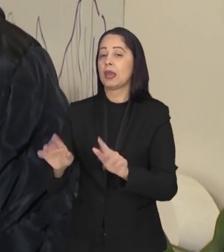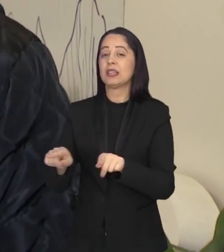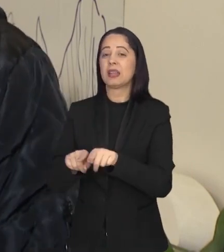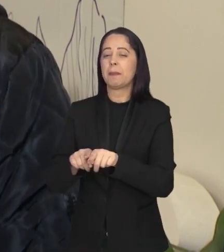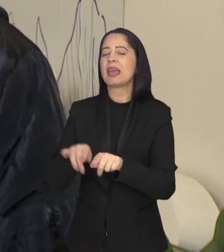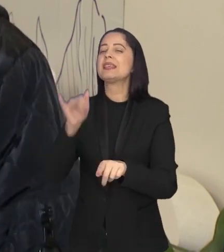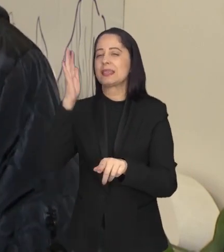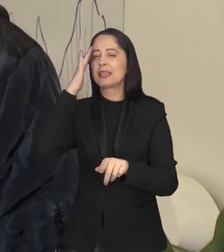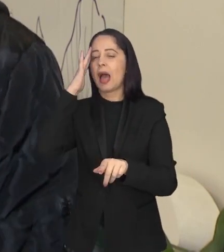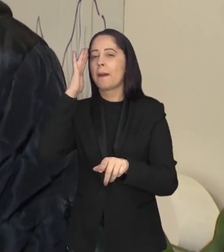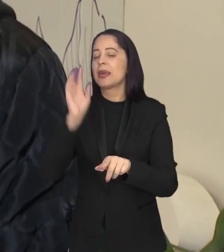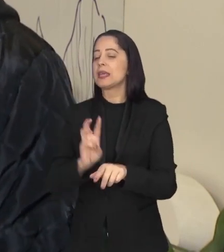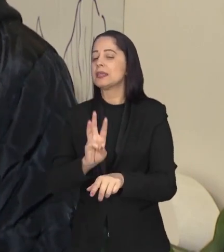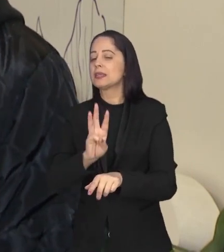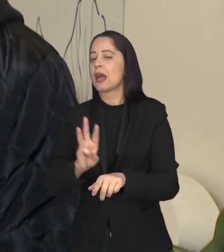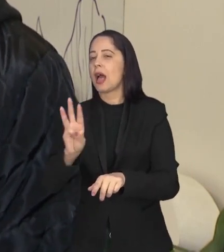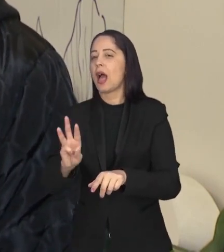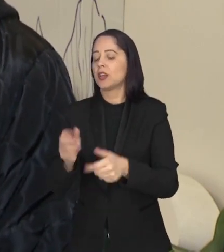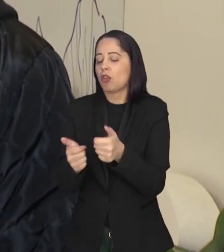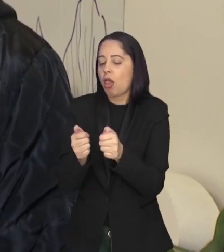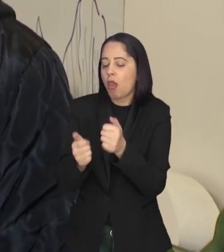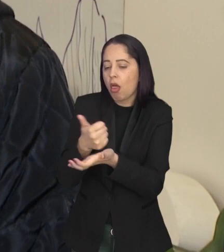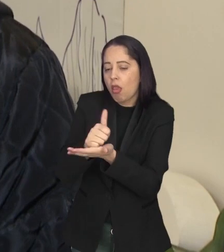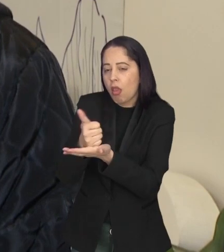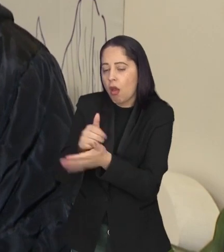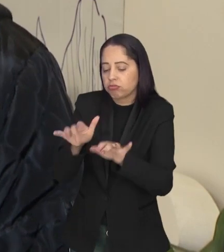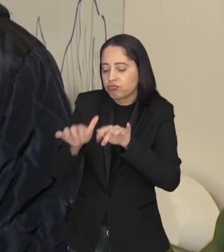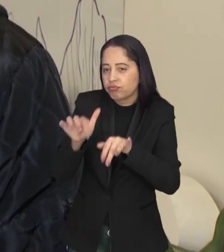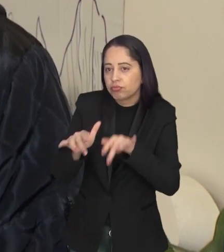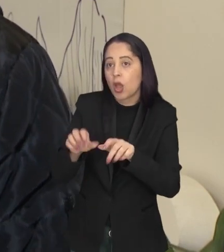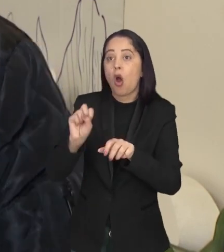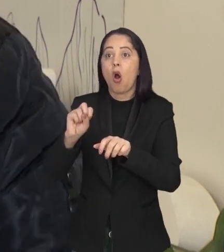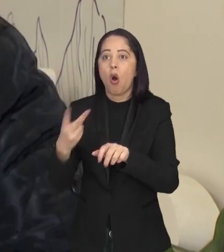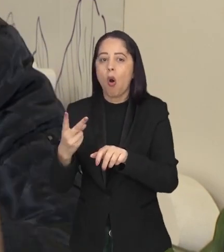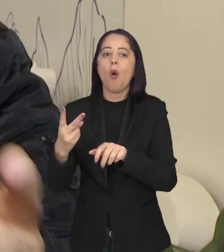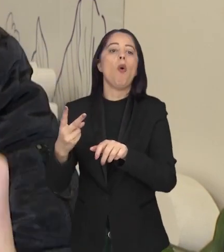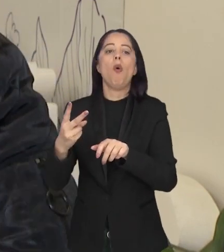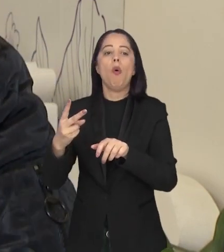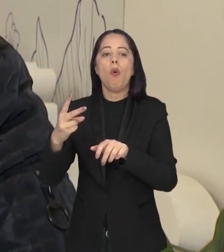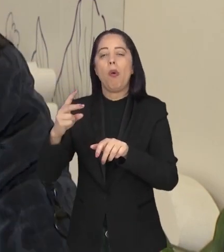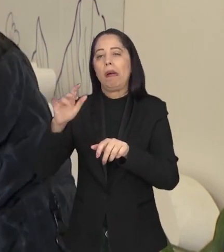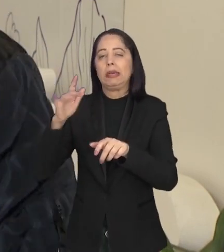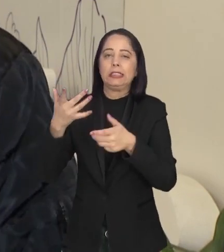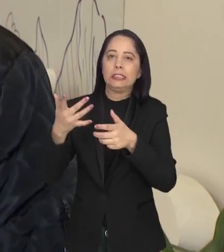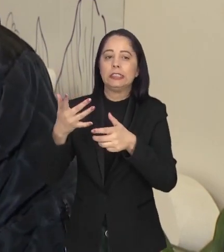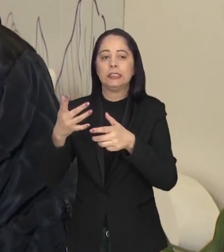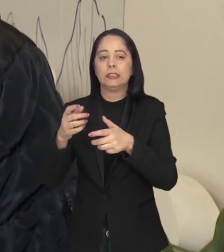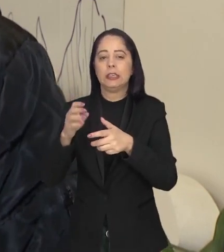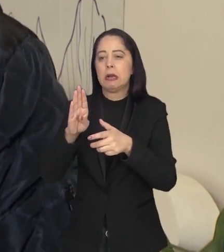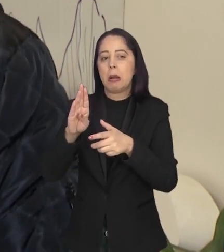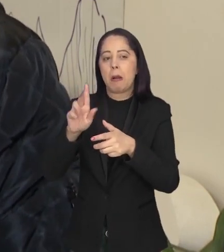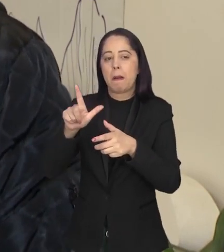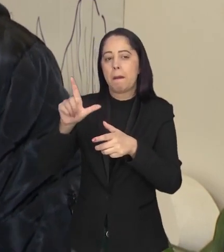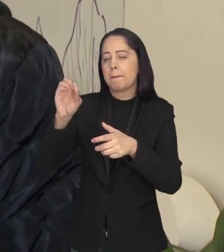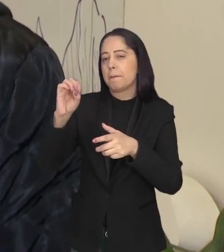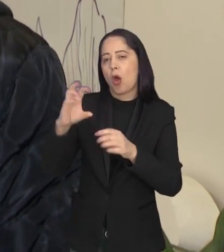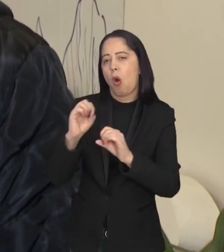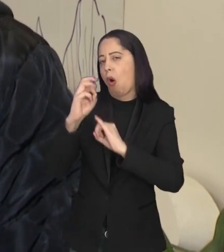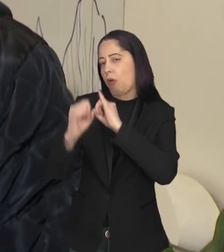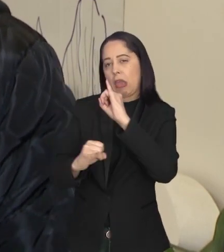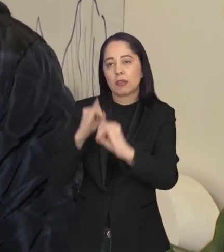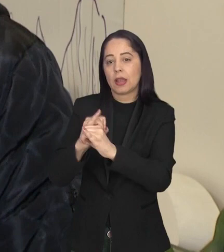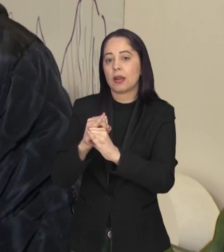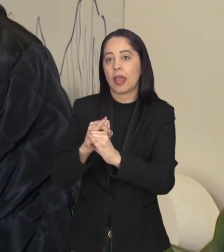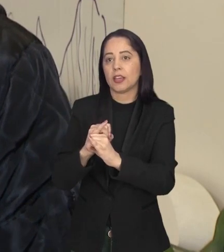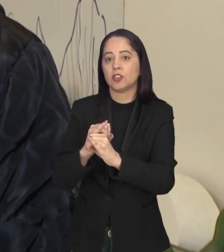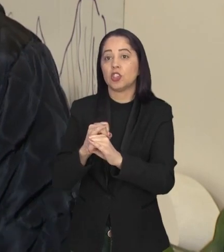utiliza. Isso inclui aquele site de jogo que você utiliza na internet, aquele blog que você se cadastra. E,